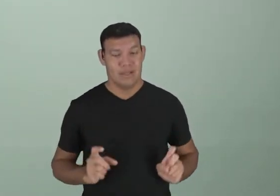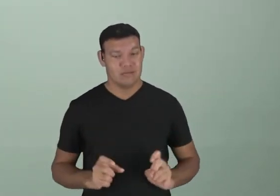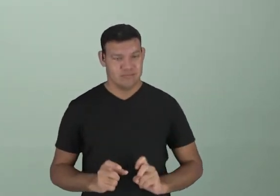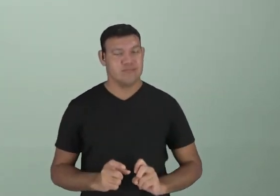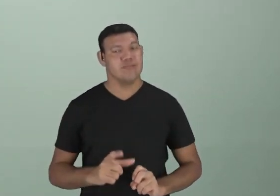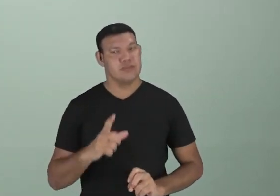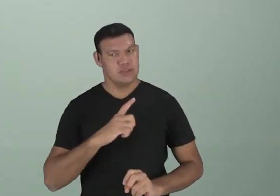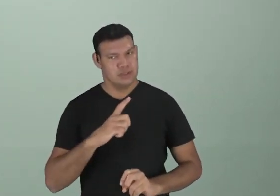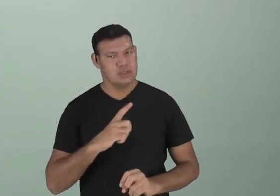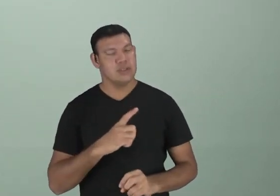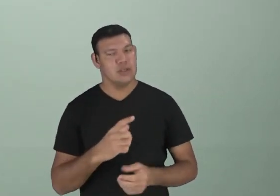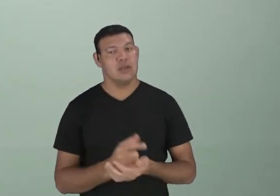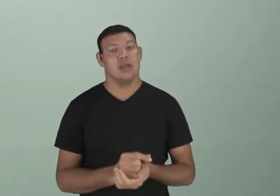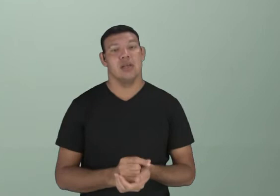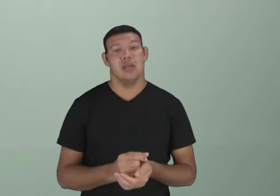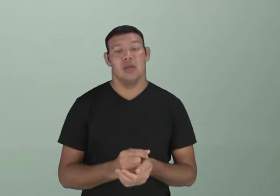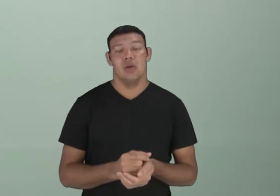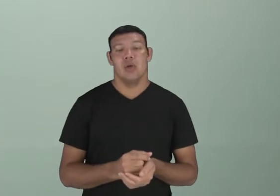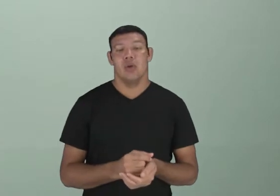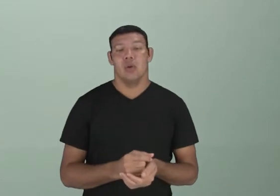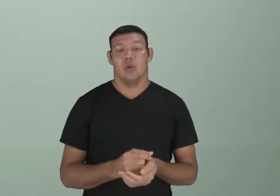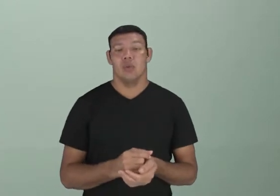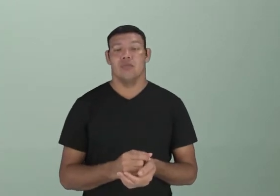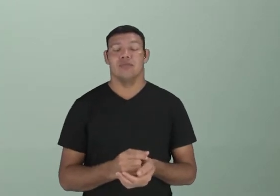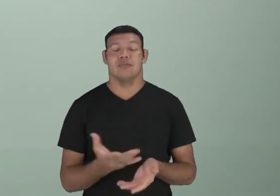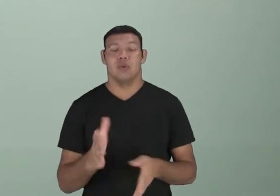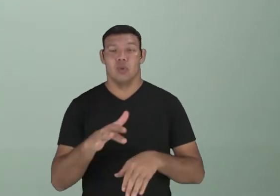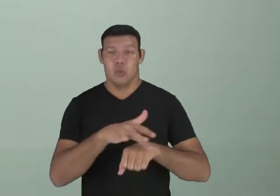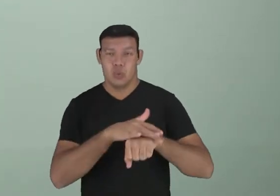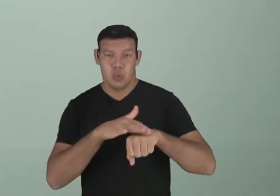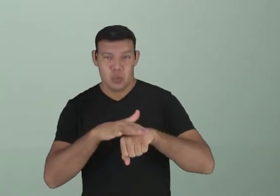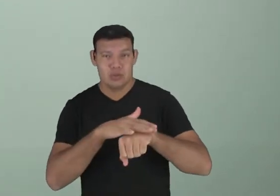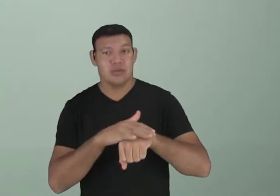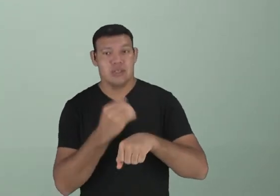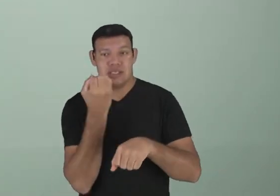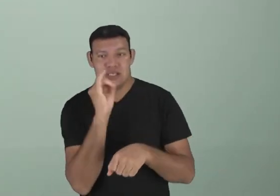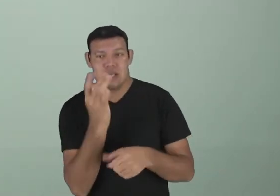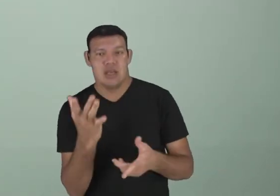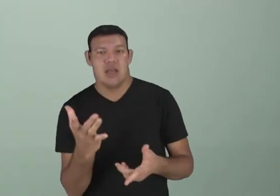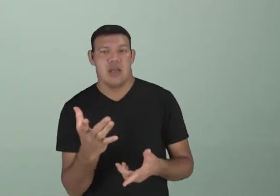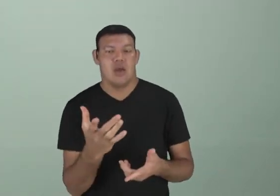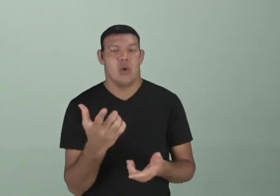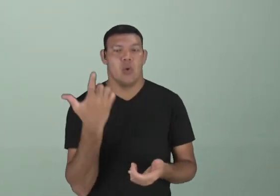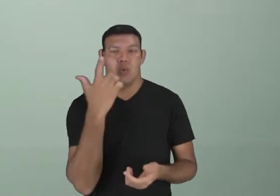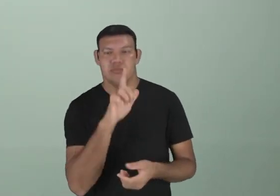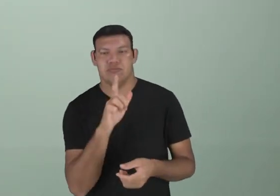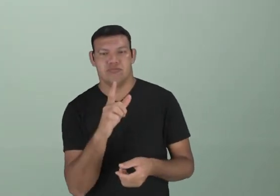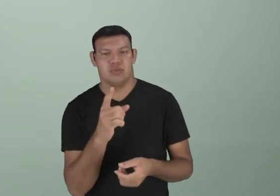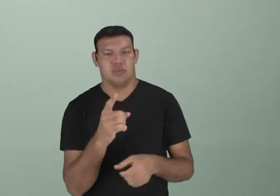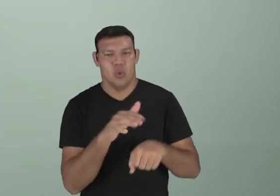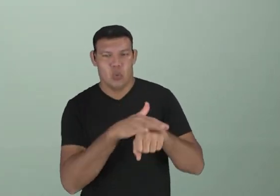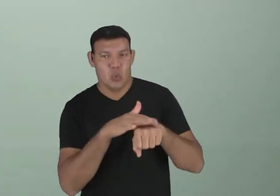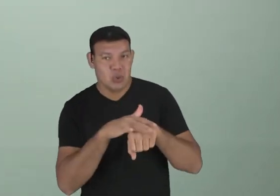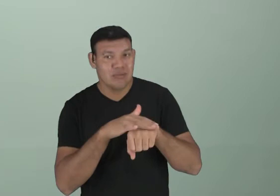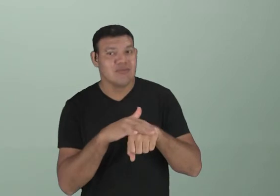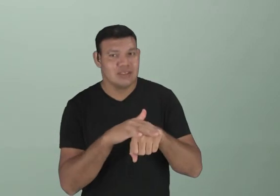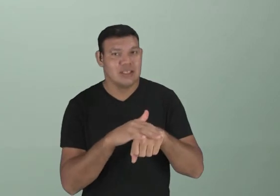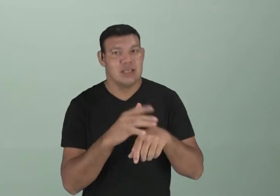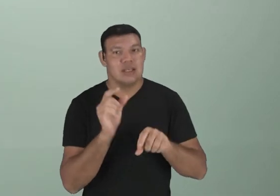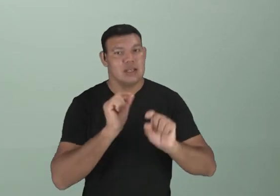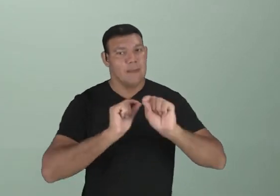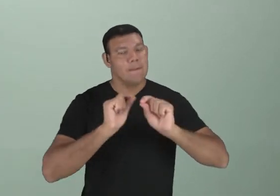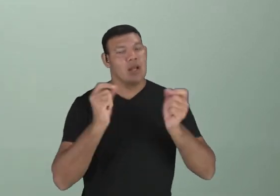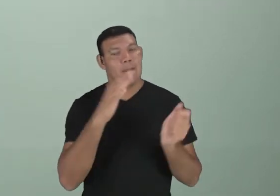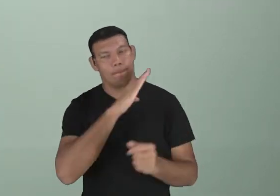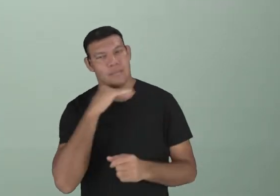tem tratamento, tá bom? Mas que se não for tratada pode levar, né, à morte. Então é uma doença muito grave e que também,